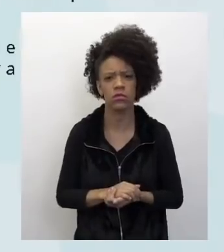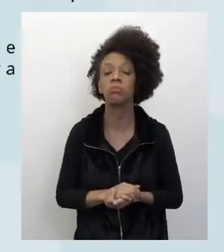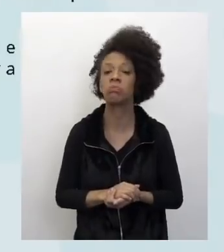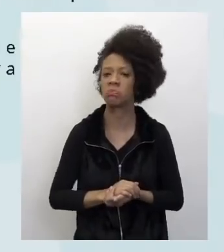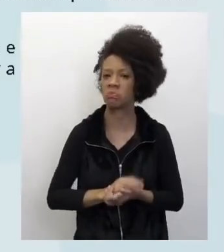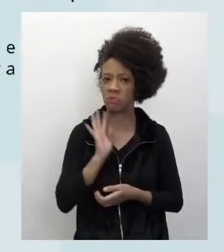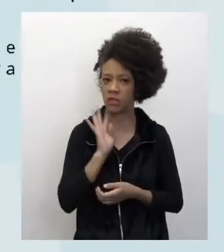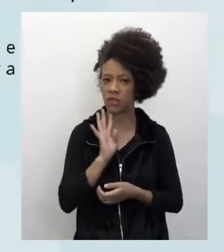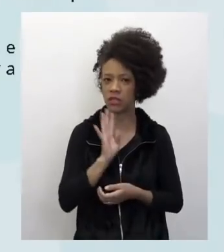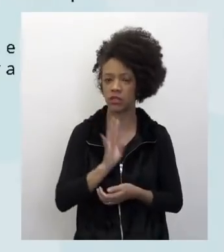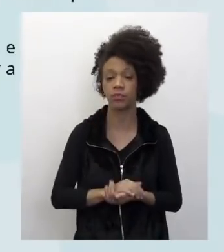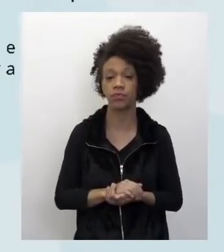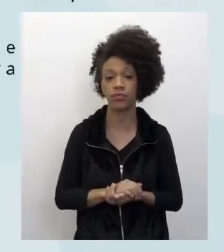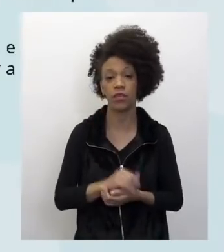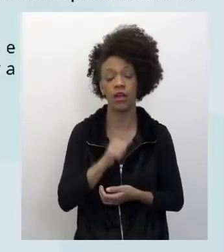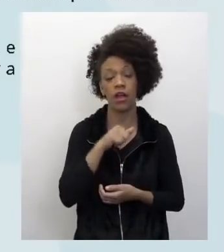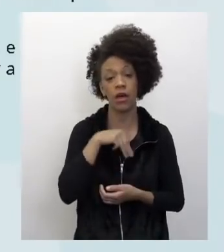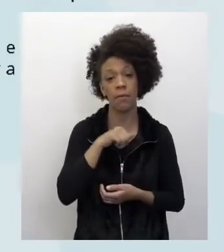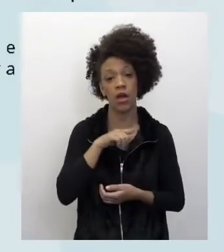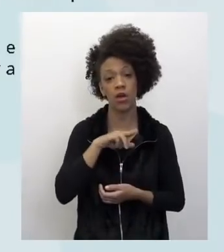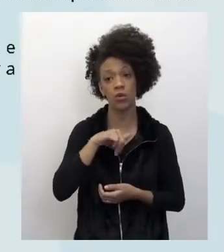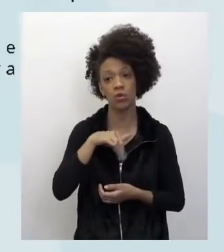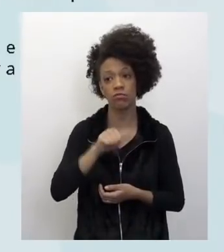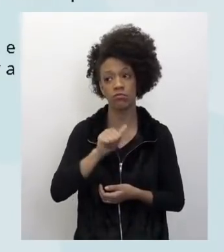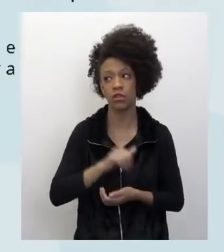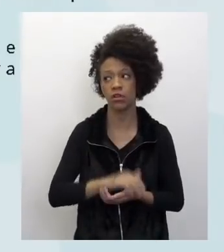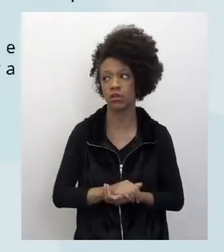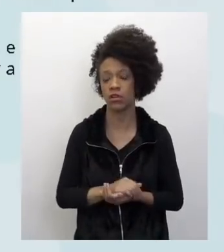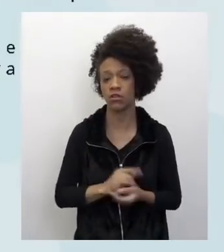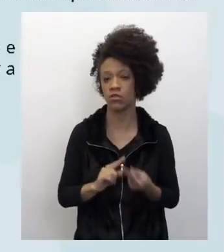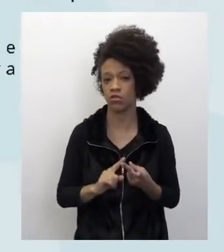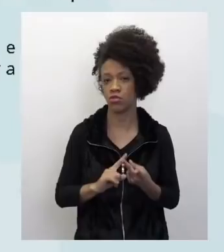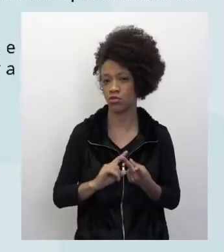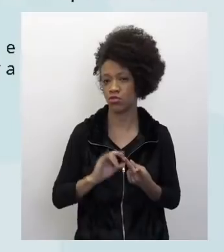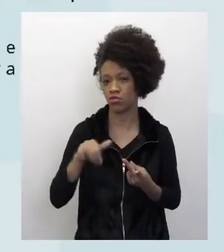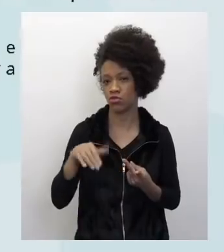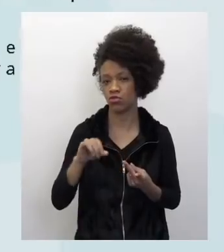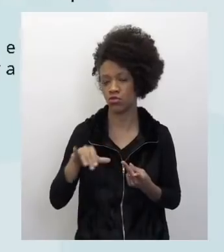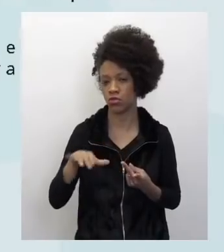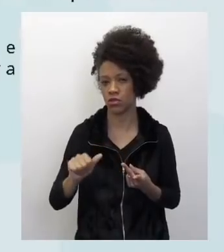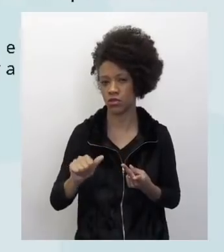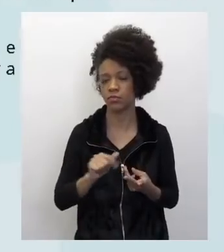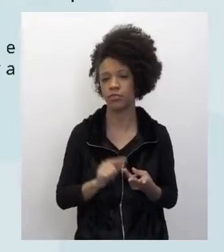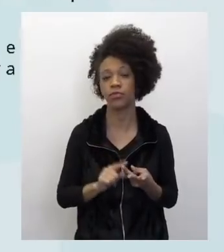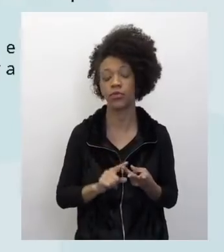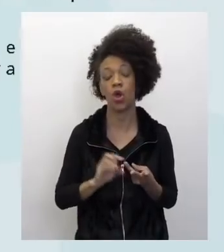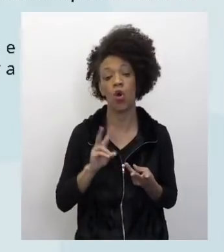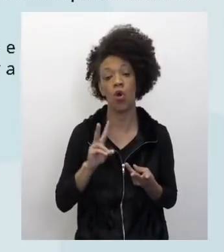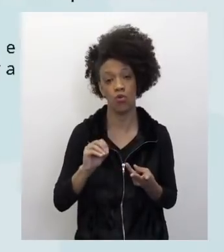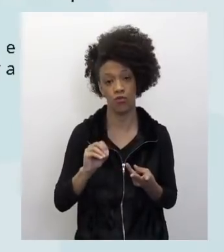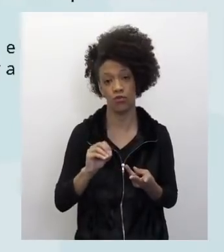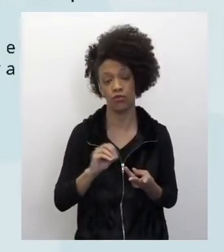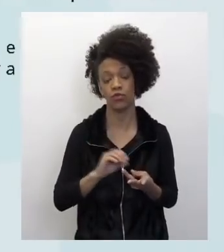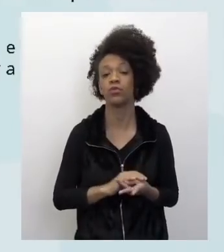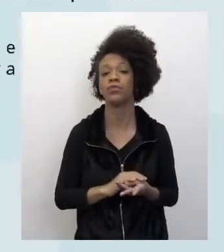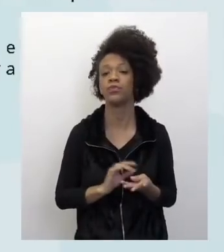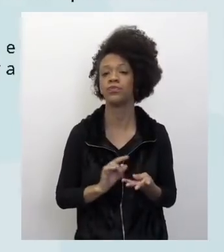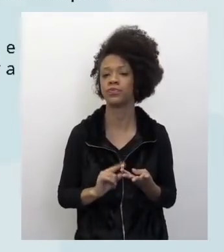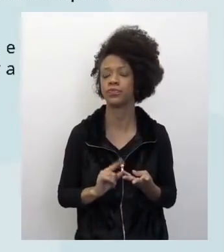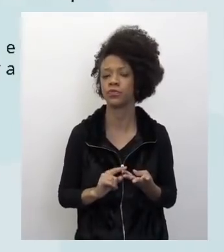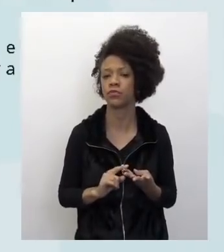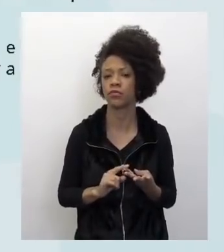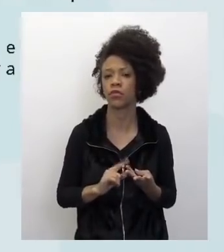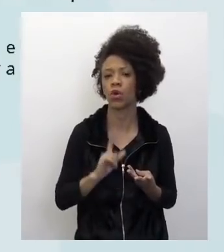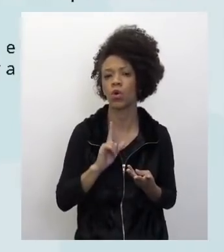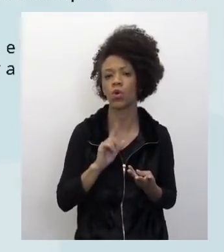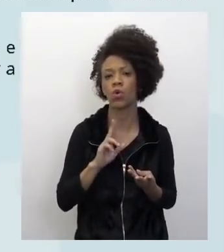pena. Ó, Amaluna, Joia, Ovo. Ovo é muito legal, fala sobre insetos, é muito bonito.